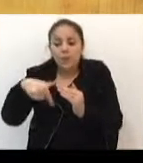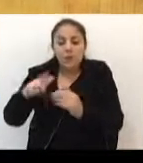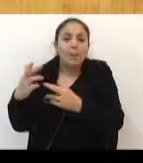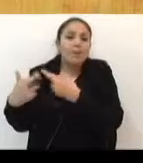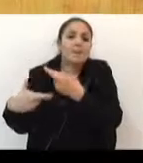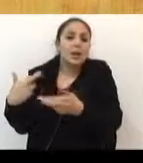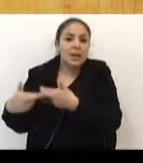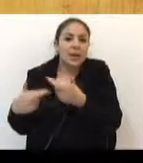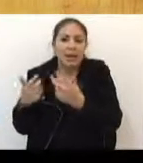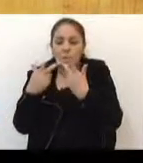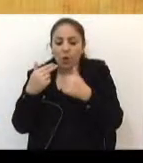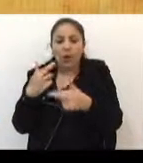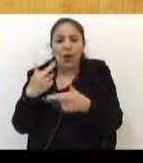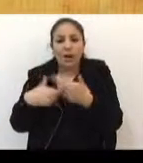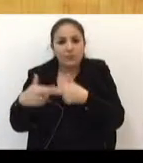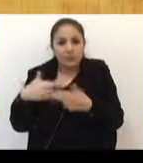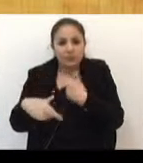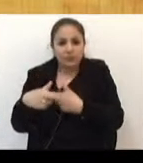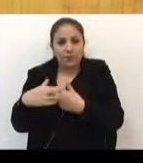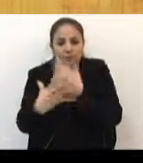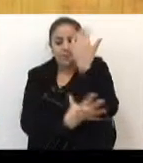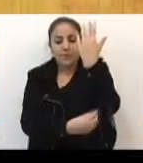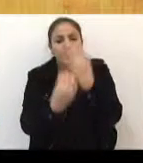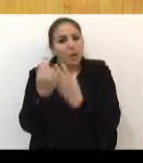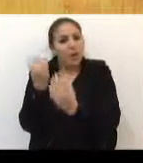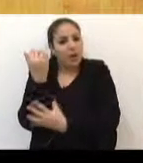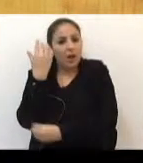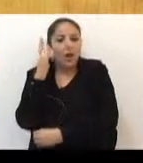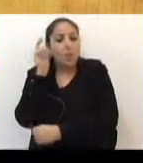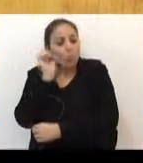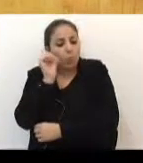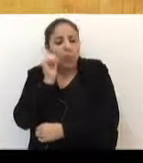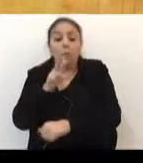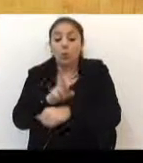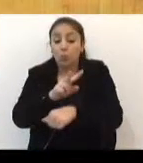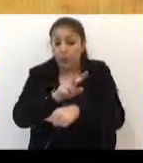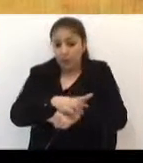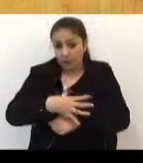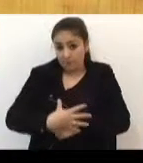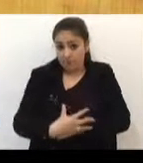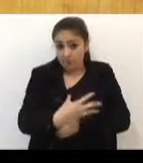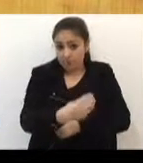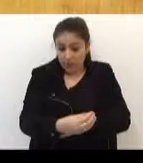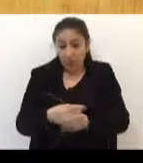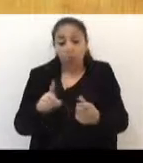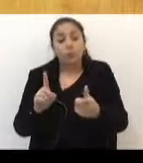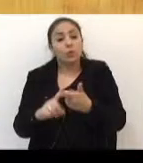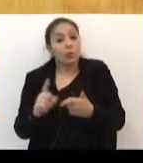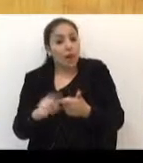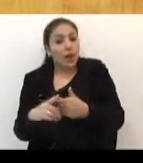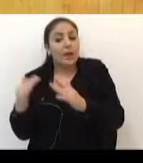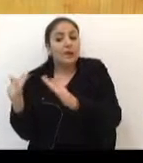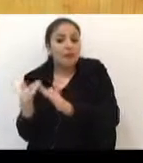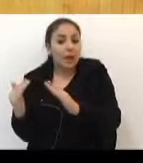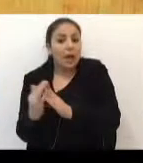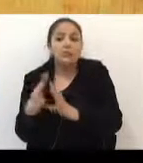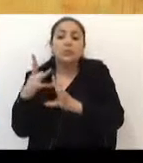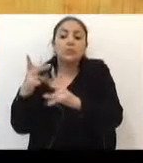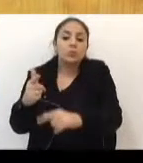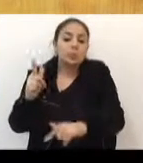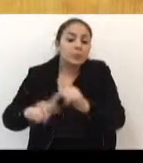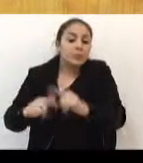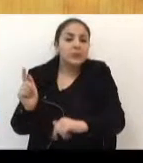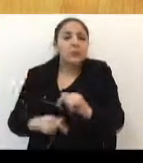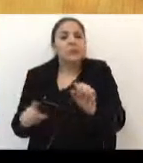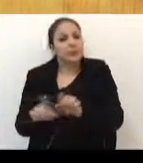Revolução Farroupilha, as mulheres ficavam a cuidar, além dos filhos, né, o patrimônio e os bens materiais, e também faziam